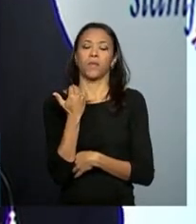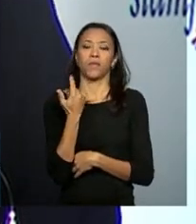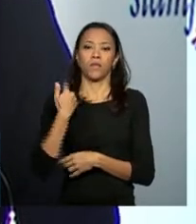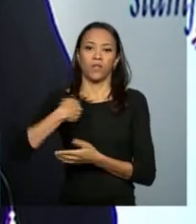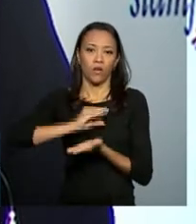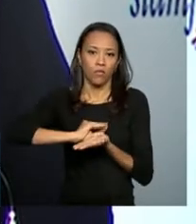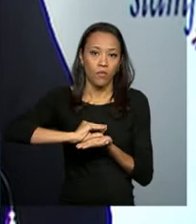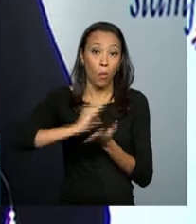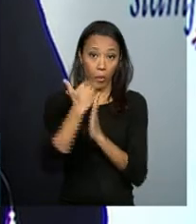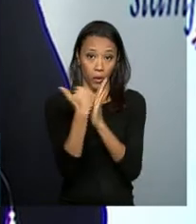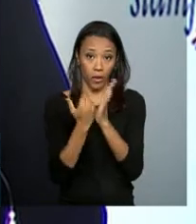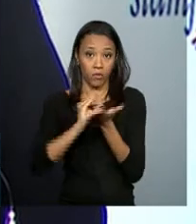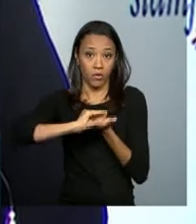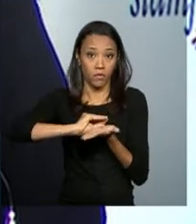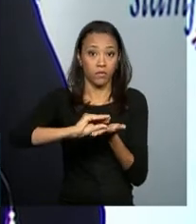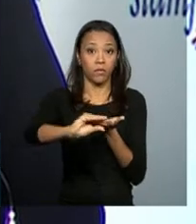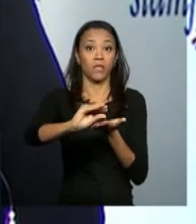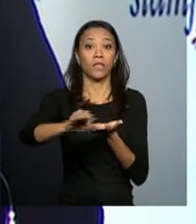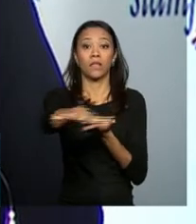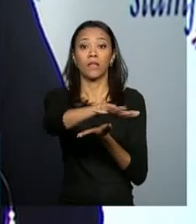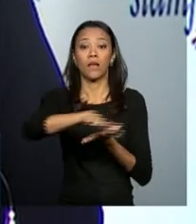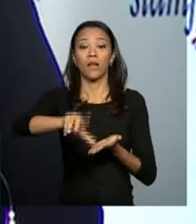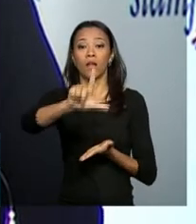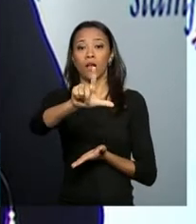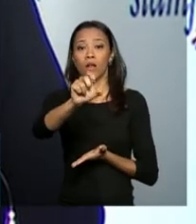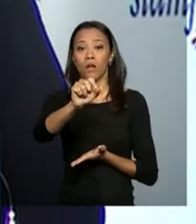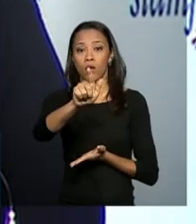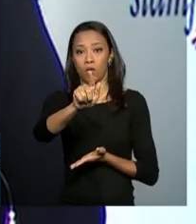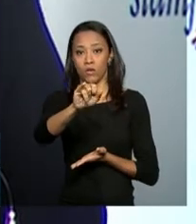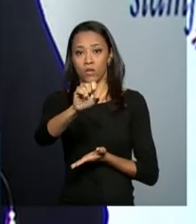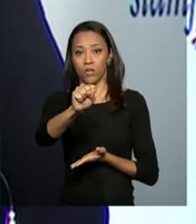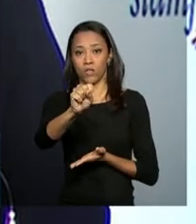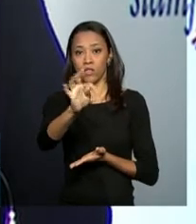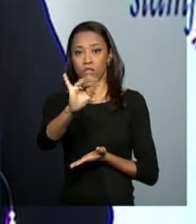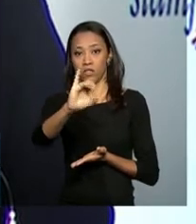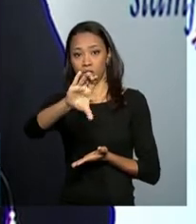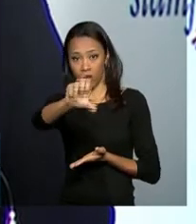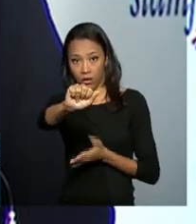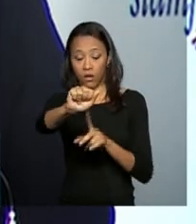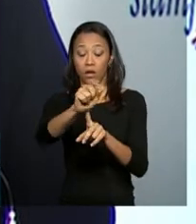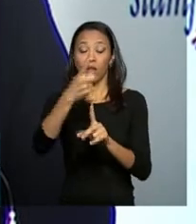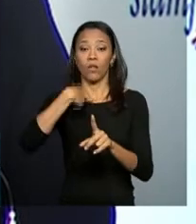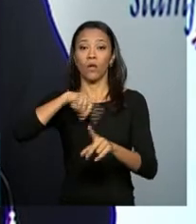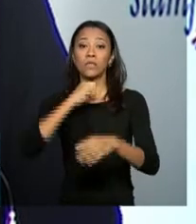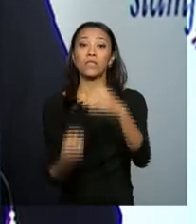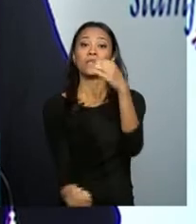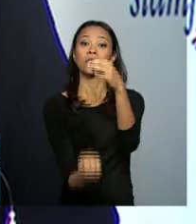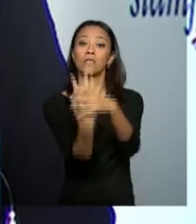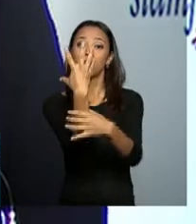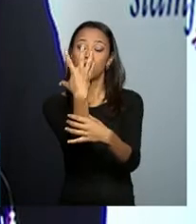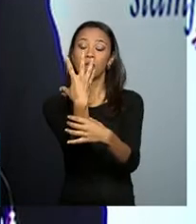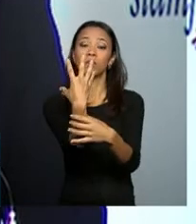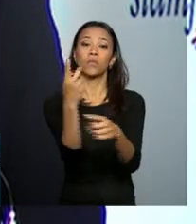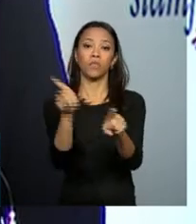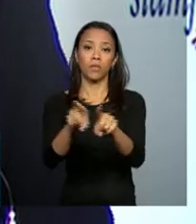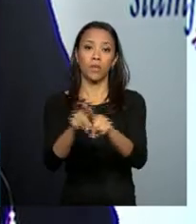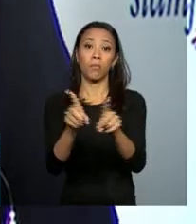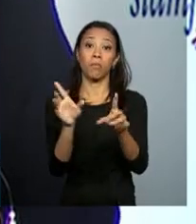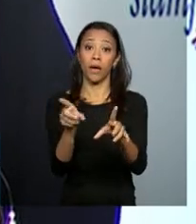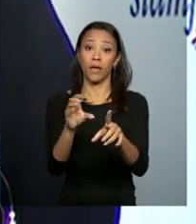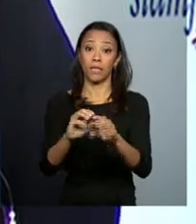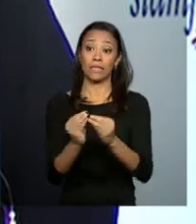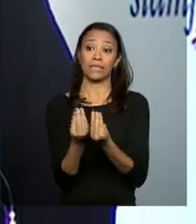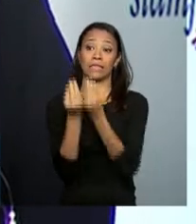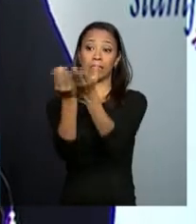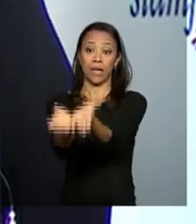gente lançou, nós criamos um marco para fazer tanto concessões